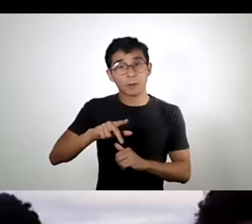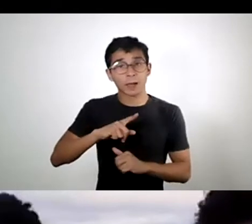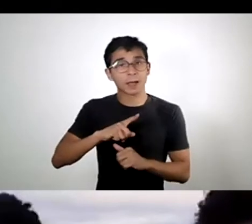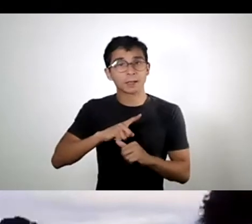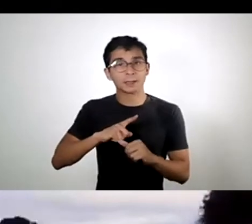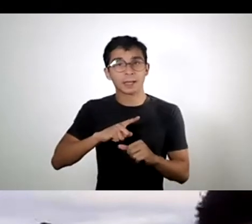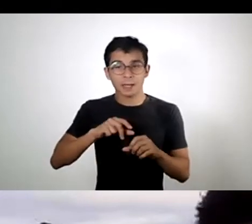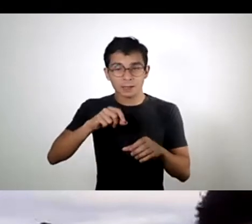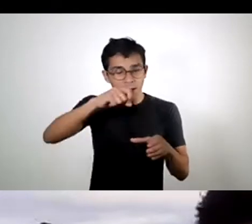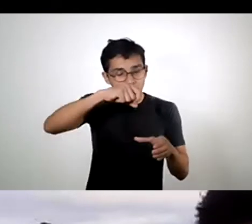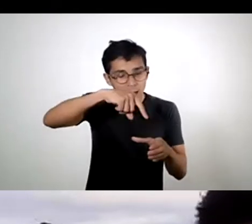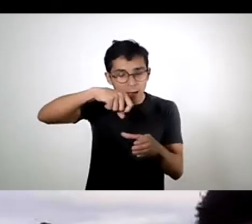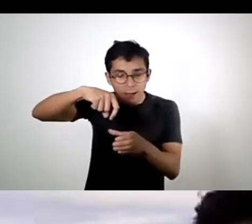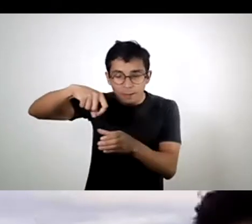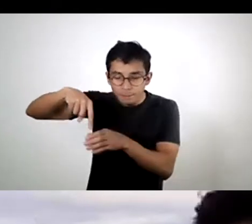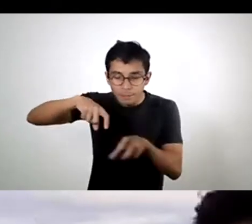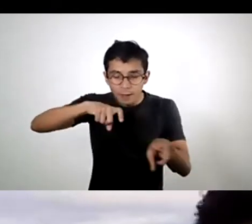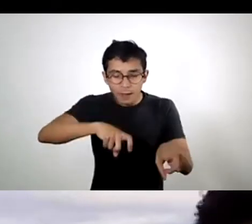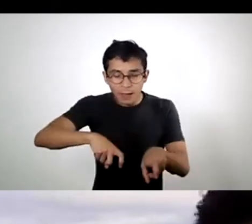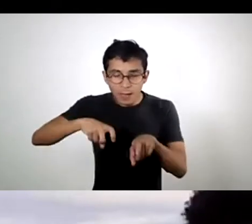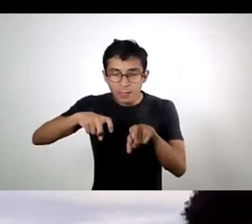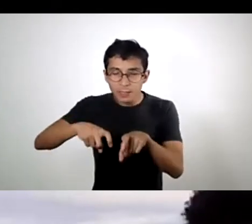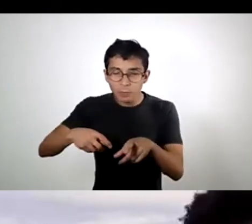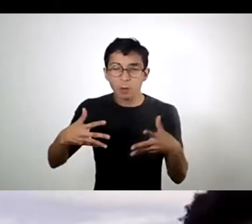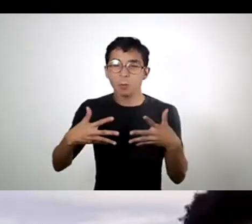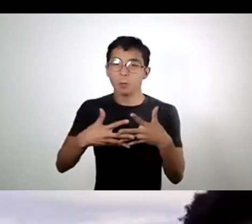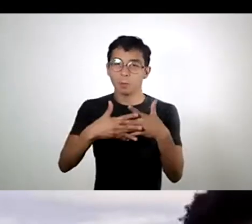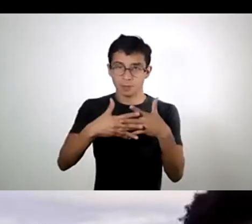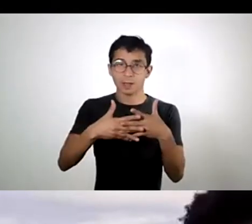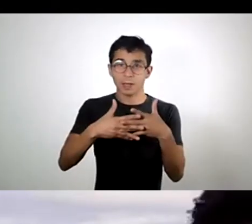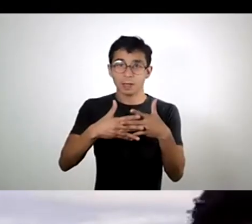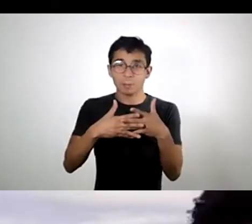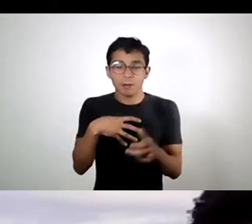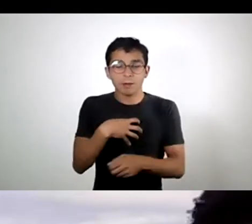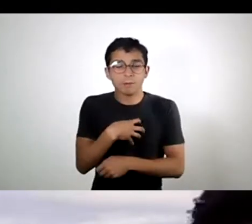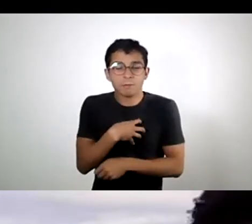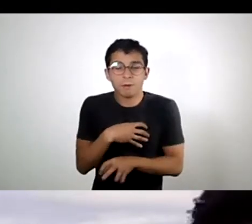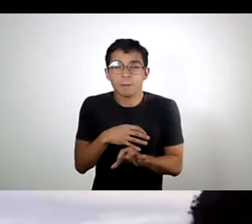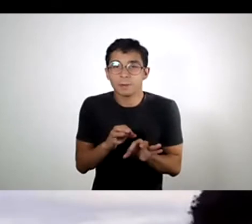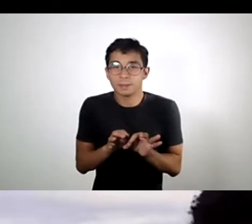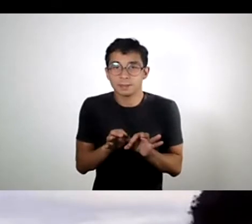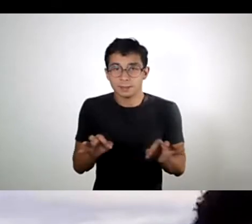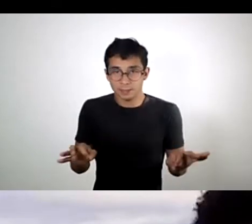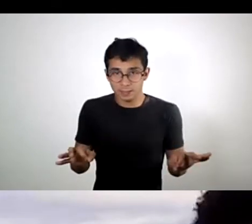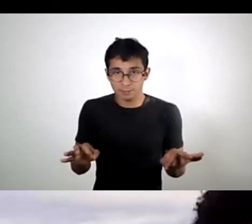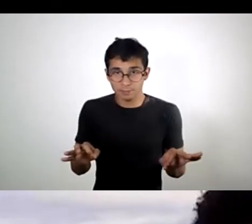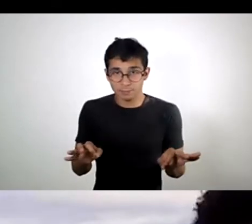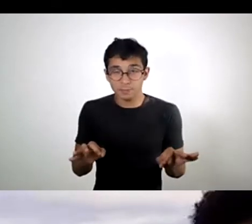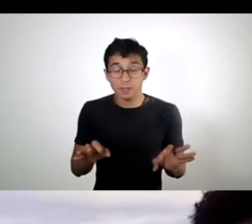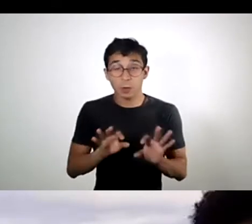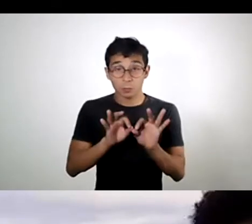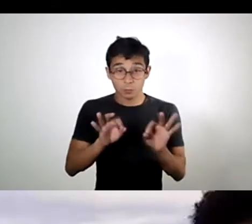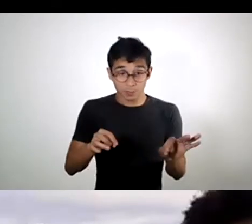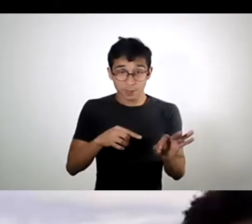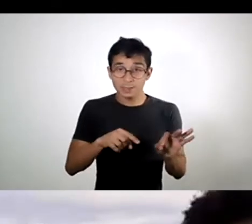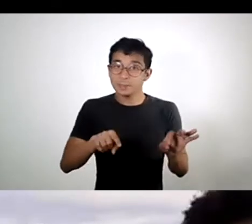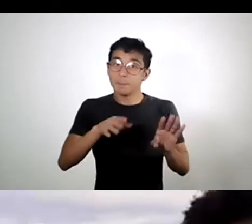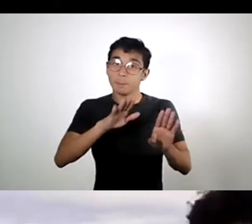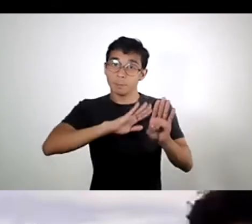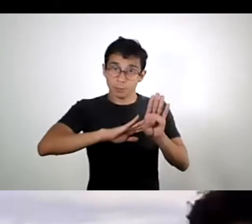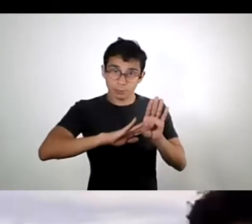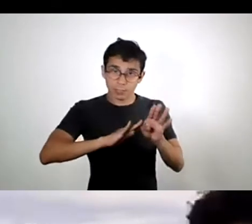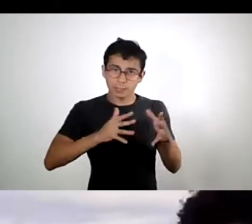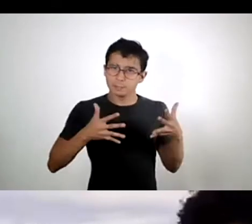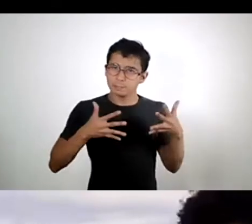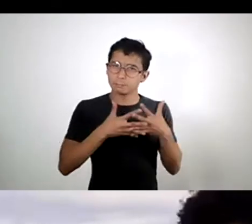da complexidade. O simples também é complexo. E eu falei, né? É só uma escrita, porque assim, nós